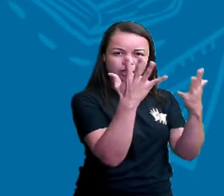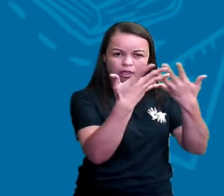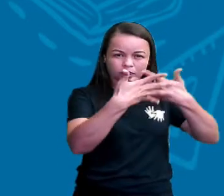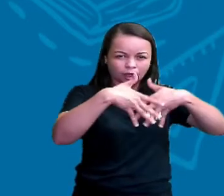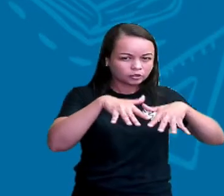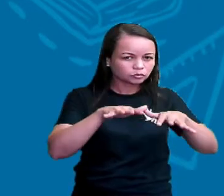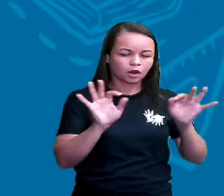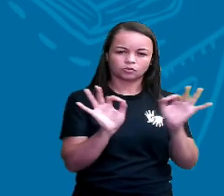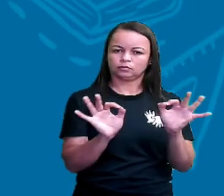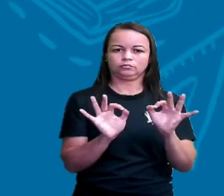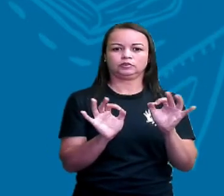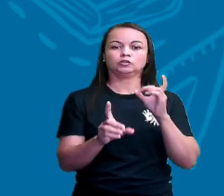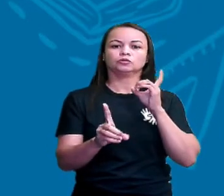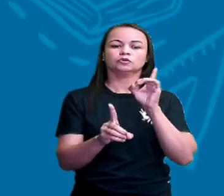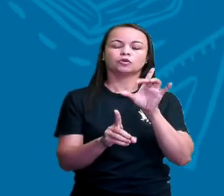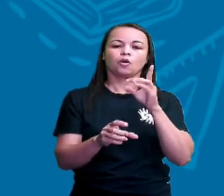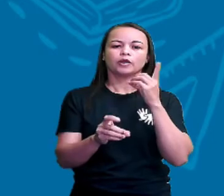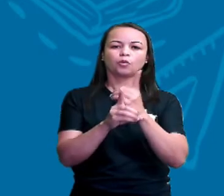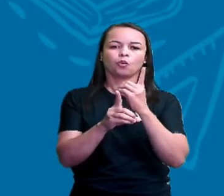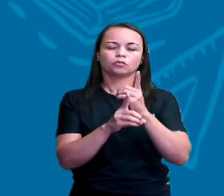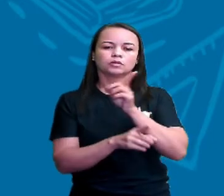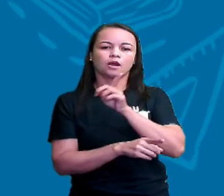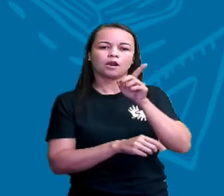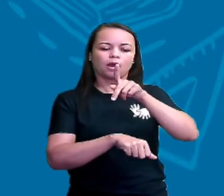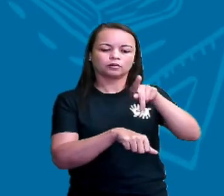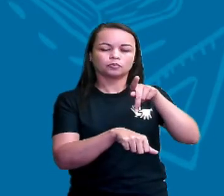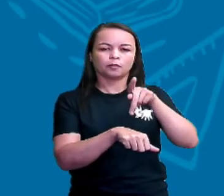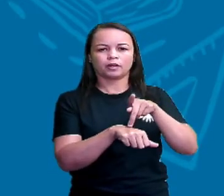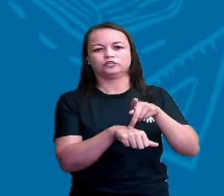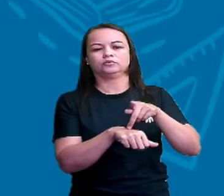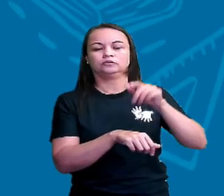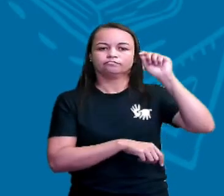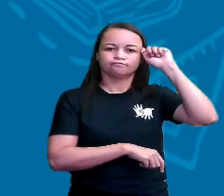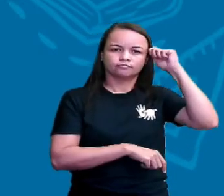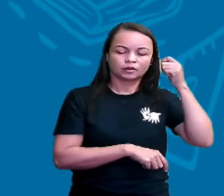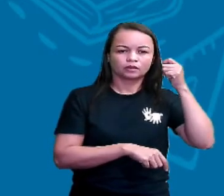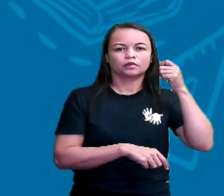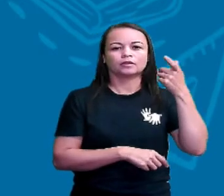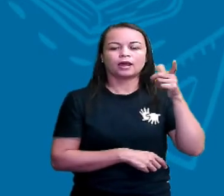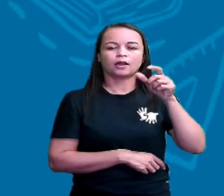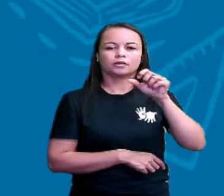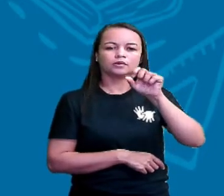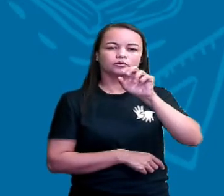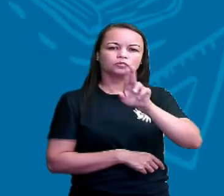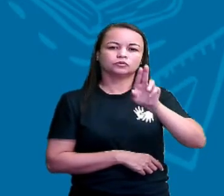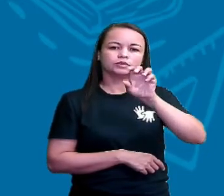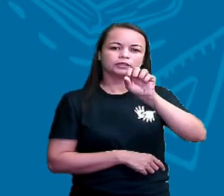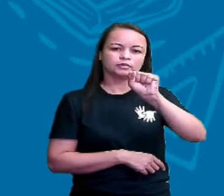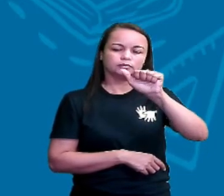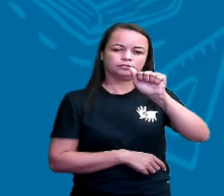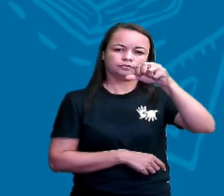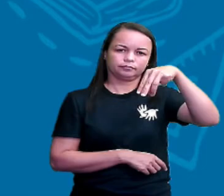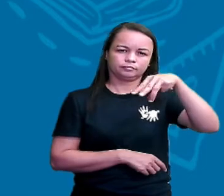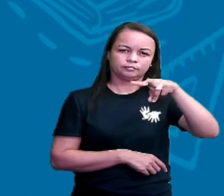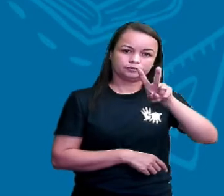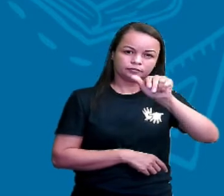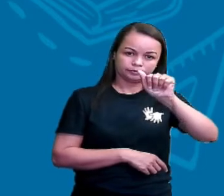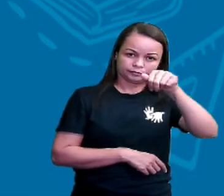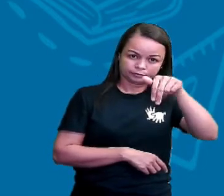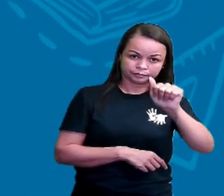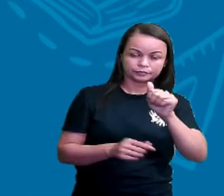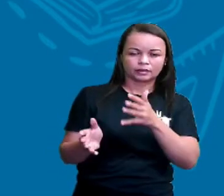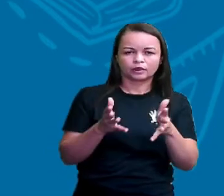savana africana, lá na África, mas no ambiente natural aqui no nosso Brasil não são encontrados porque são animais que não são característicos